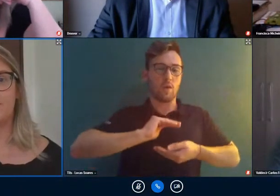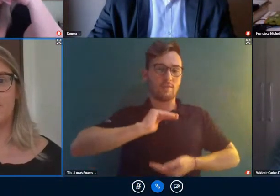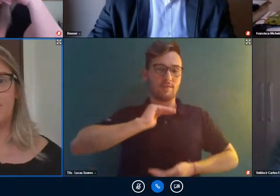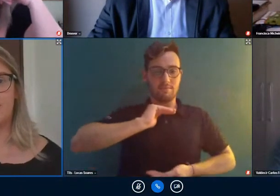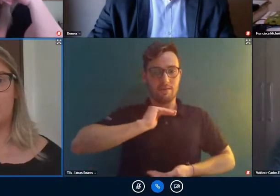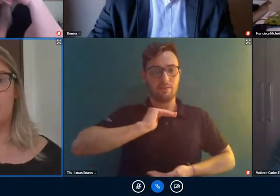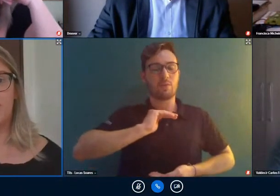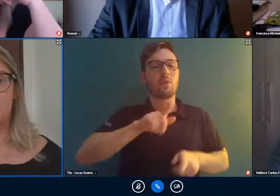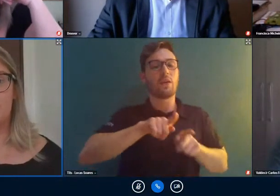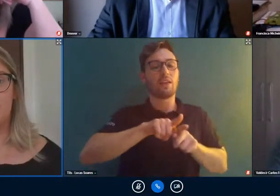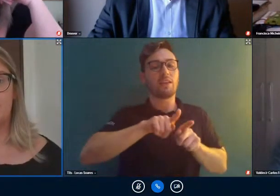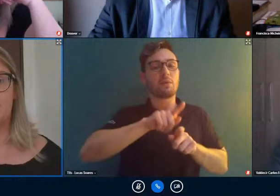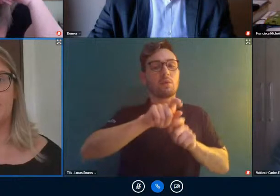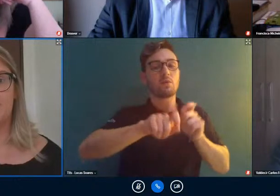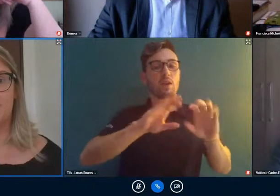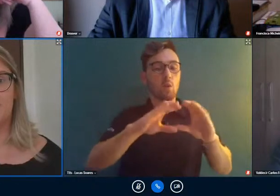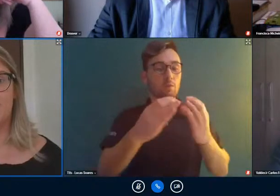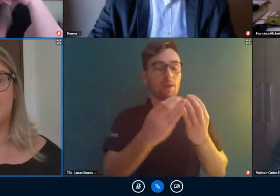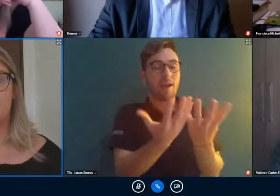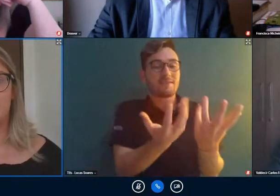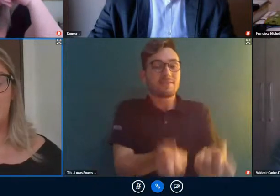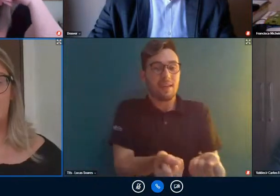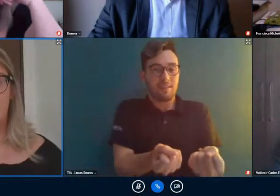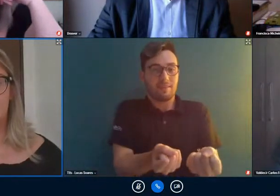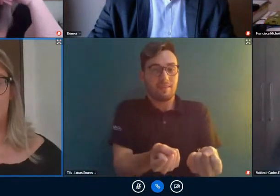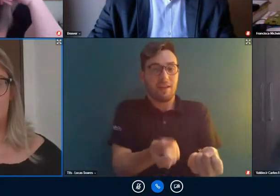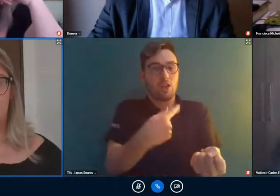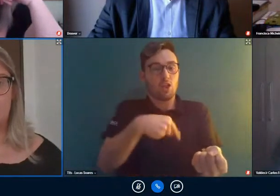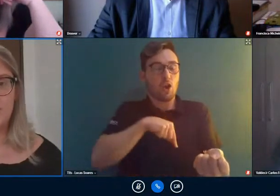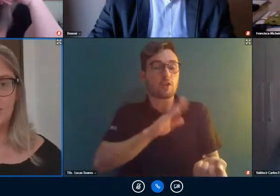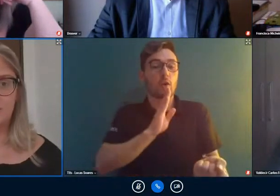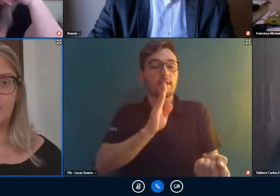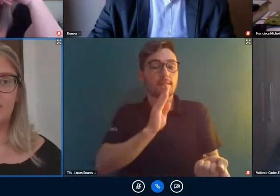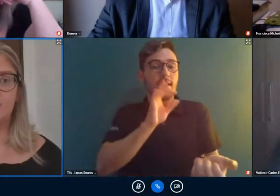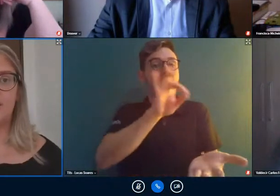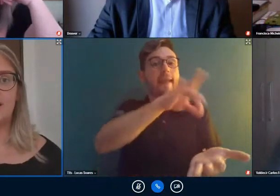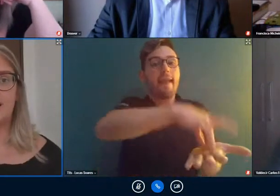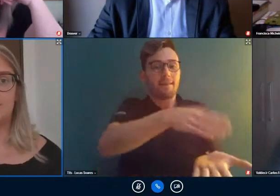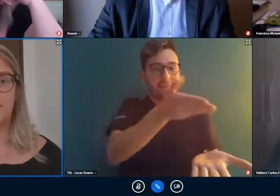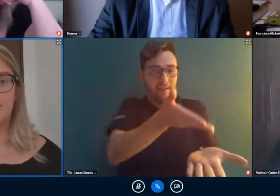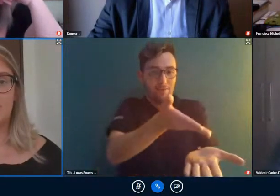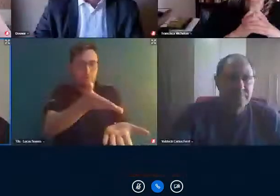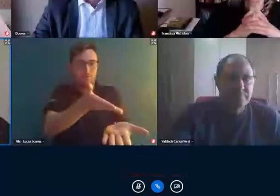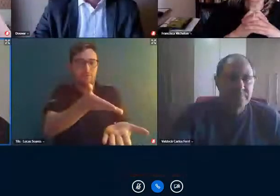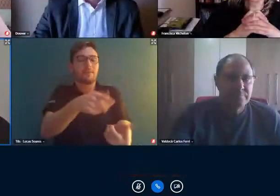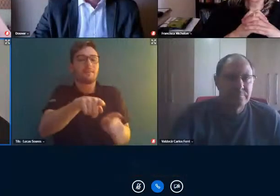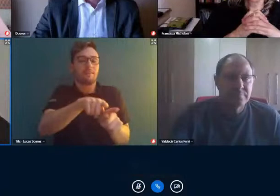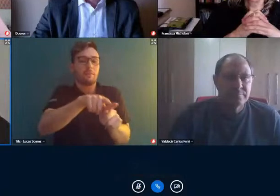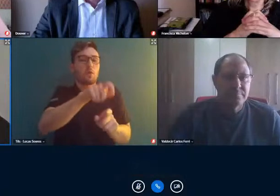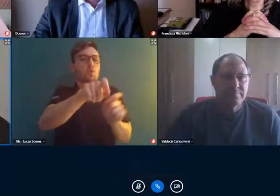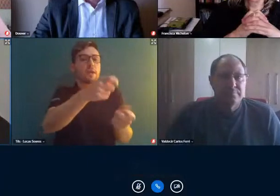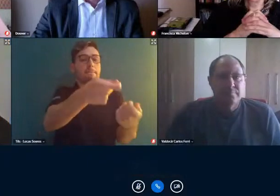também... A comunidade permite nós conhecermos a realidade dessa comunidade, o que, que elas